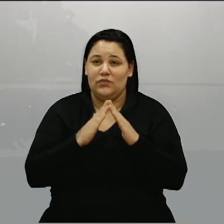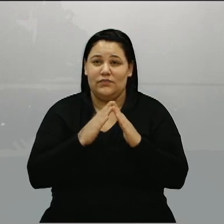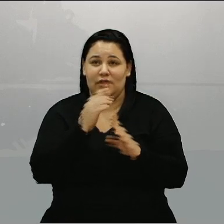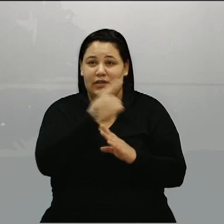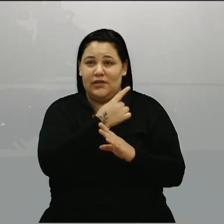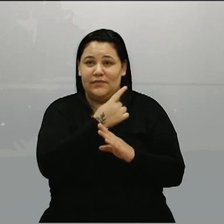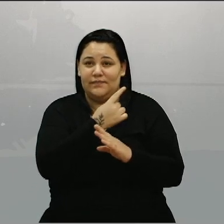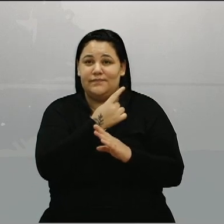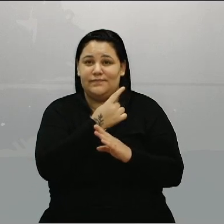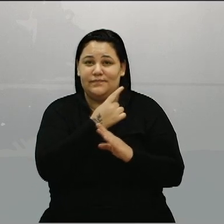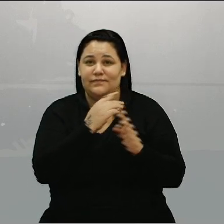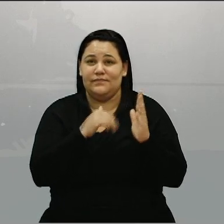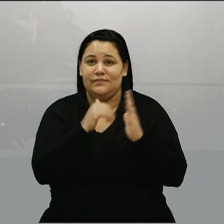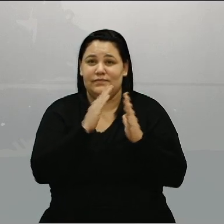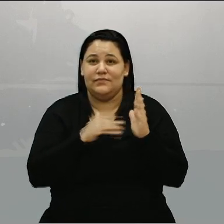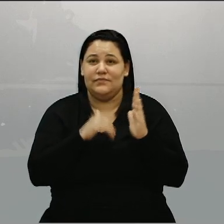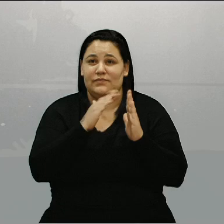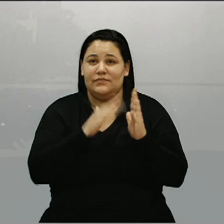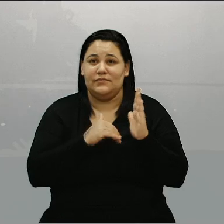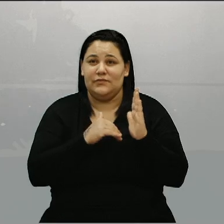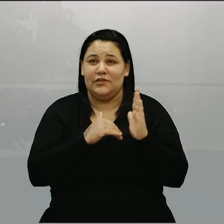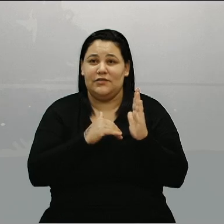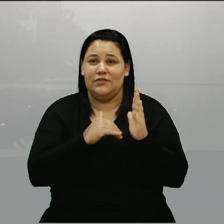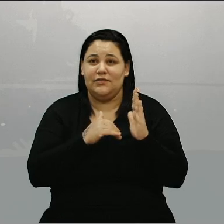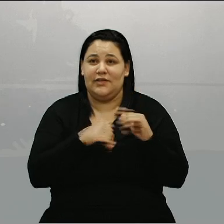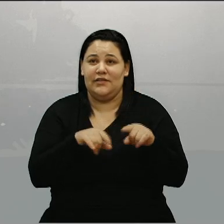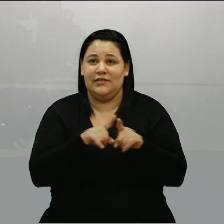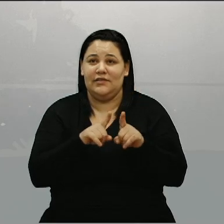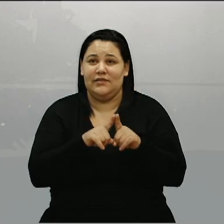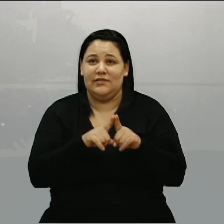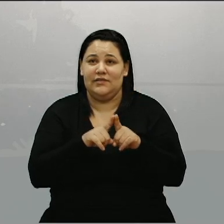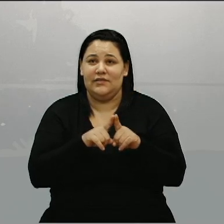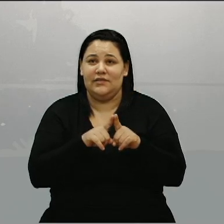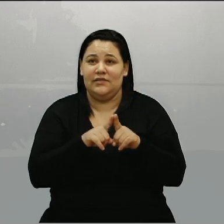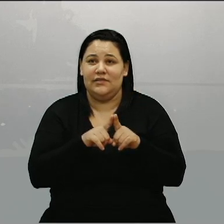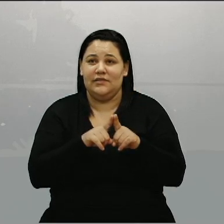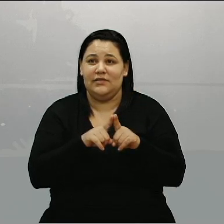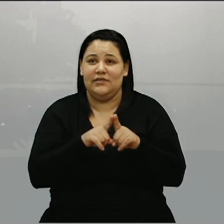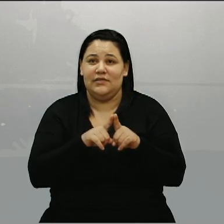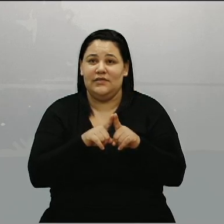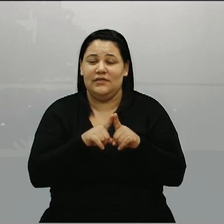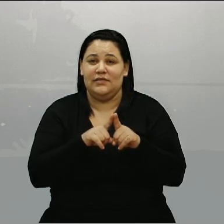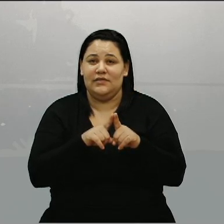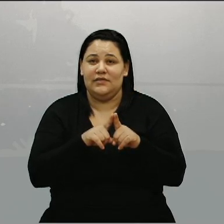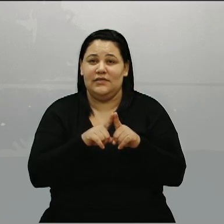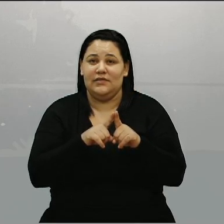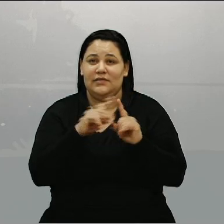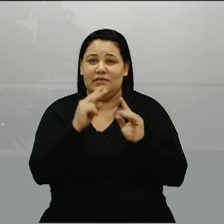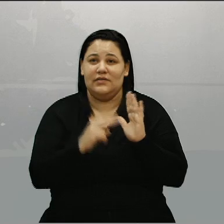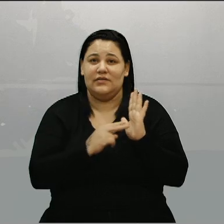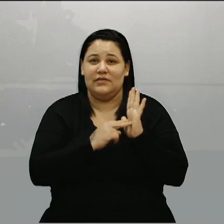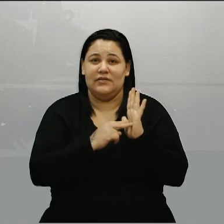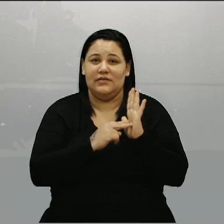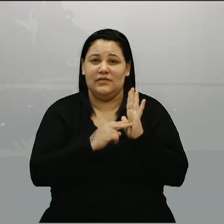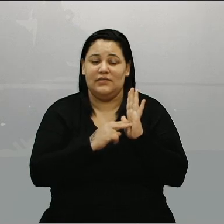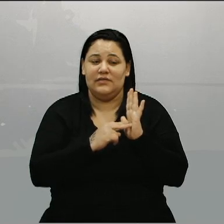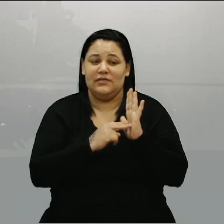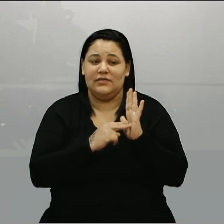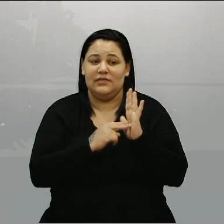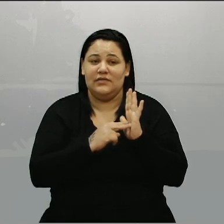em amarelo, para chamar atenção. E a outra do lado é uma que atravessando a